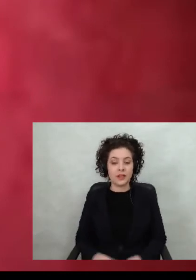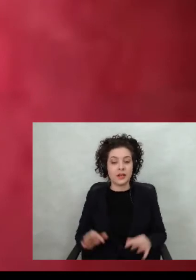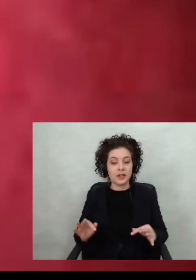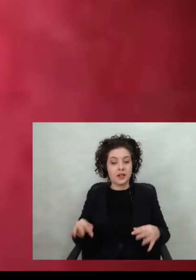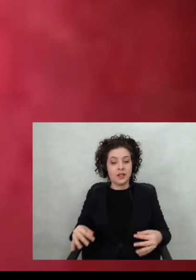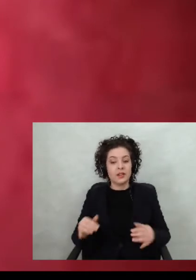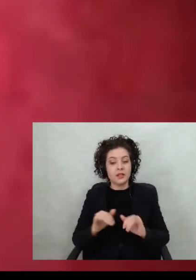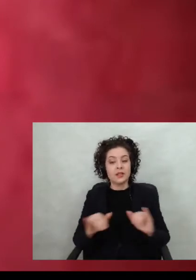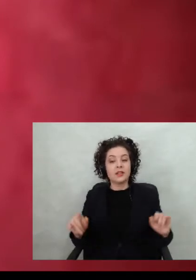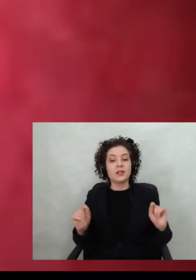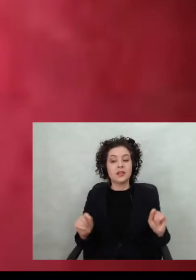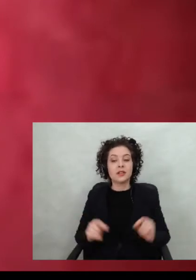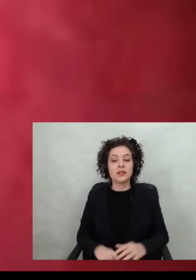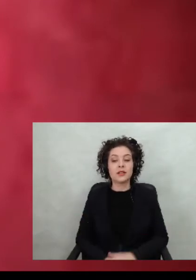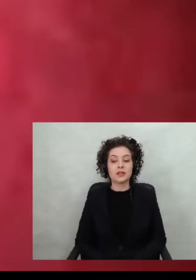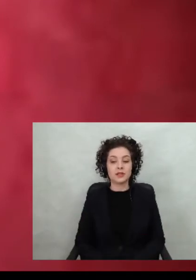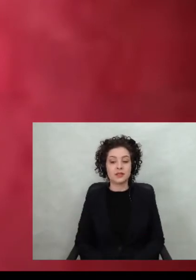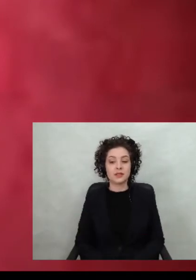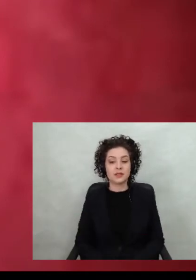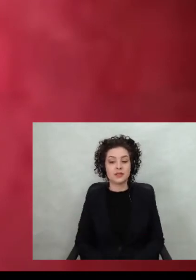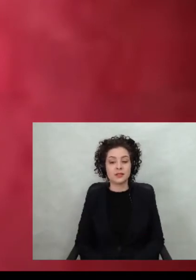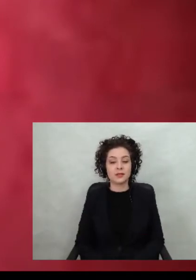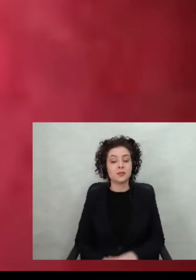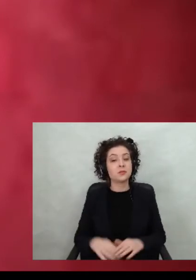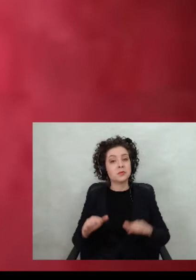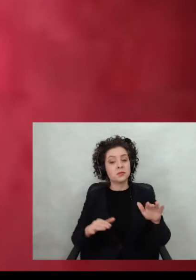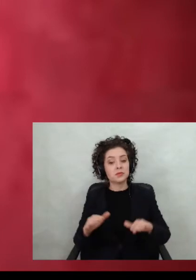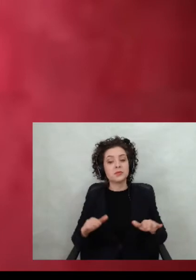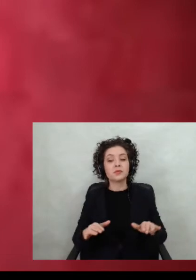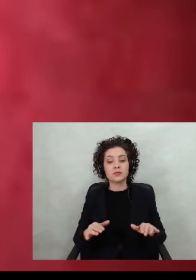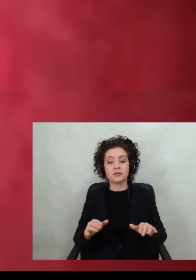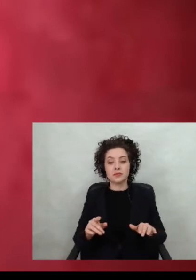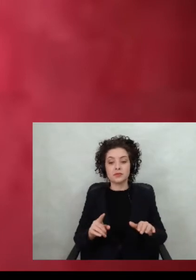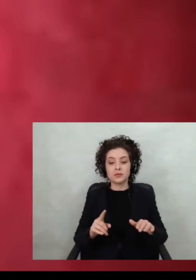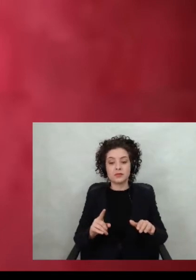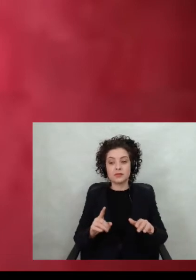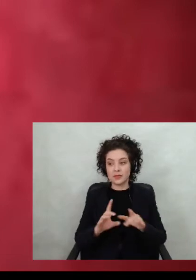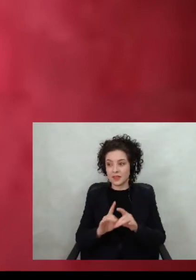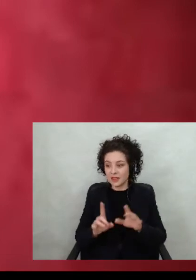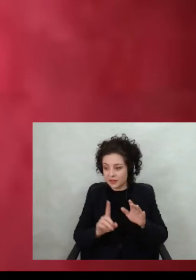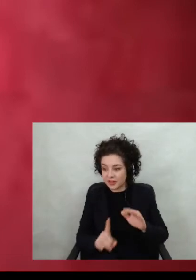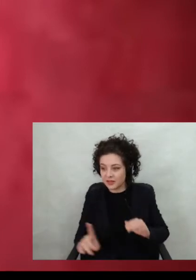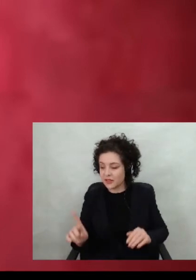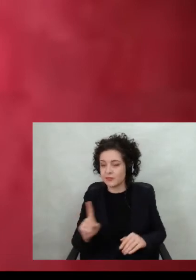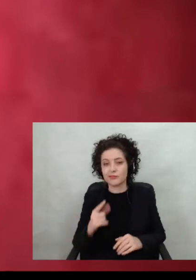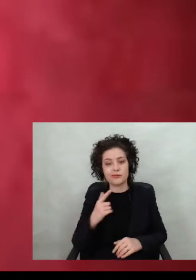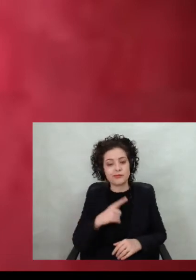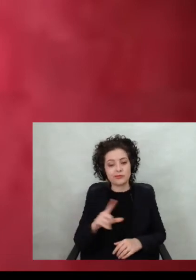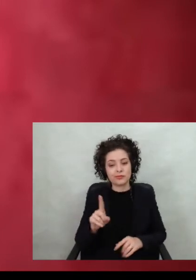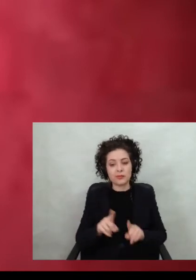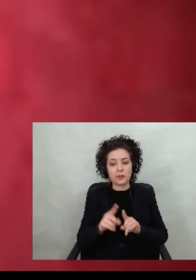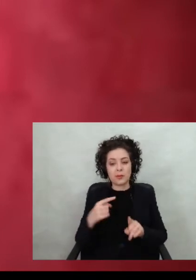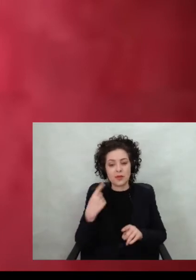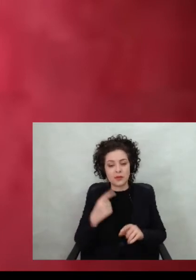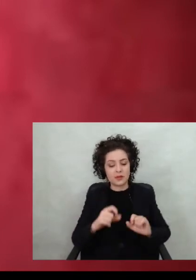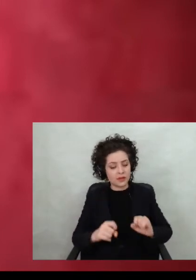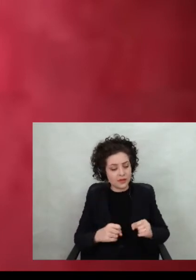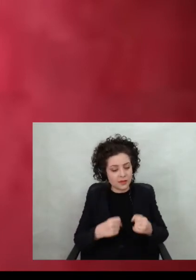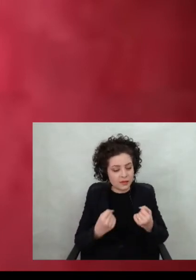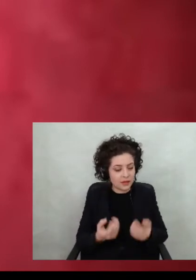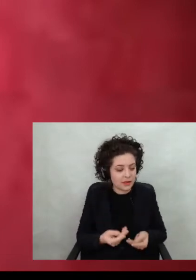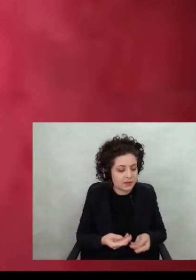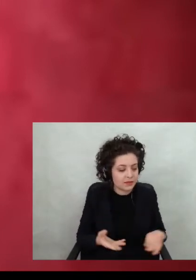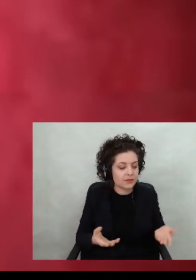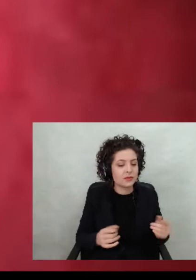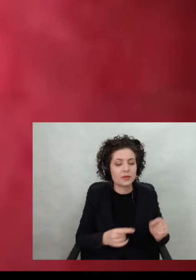nem sempre a gente consegue que o paciente saia de alta, mas temos tentado fazer o possível para dar aos nossos pacientes